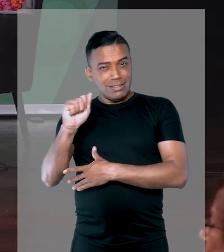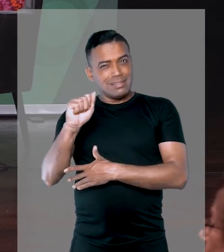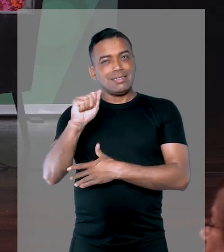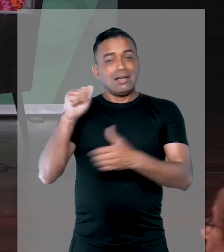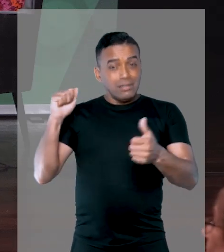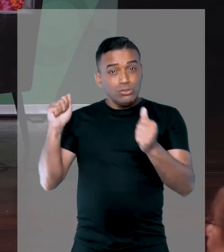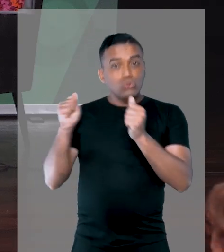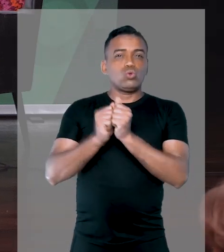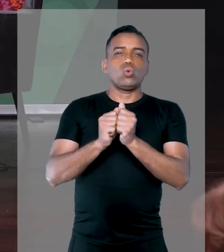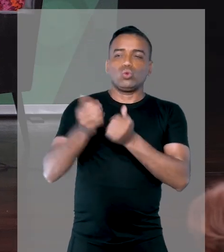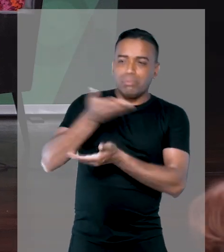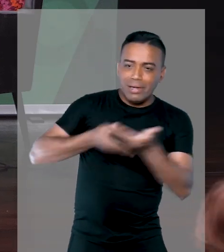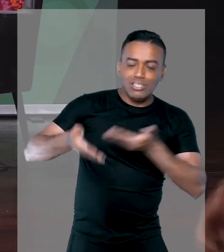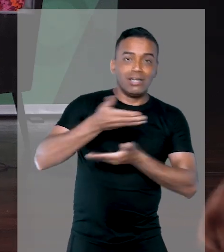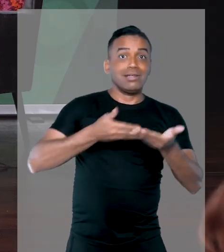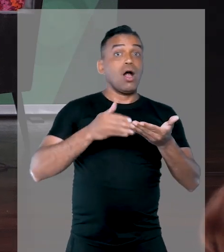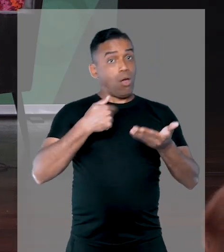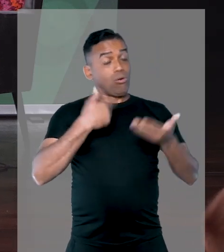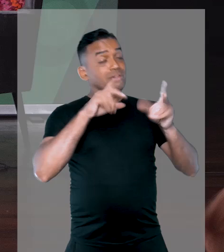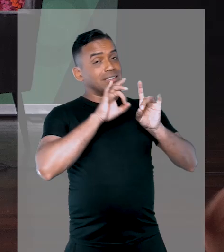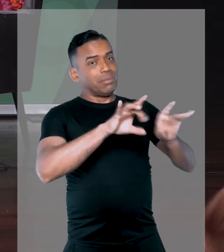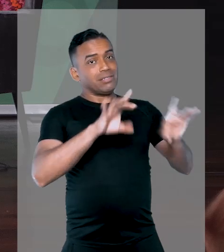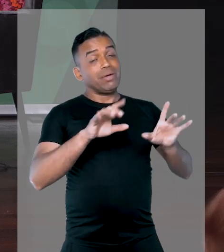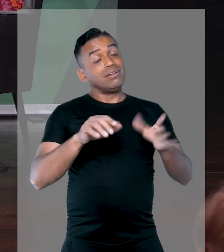faz a mediação, eu especialmente também.